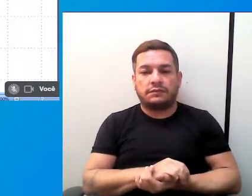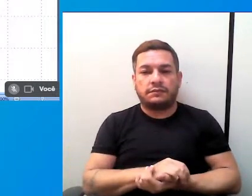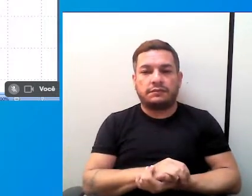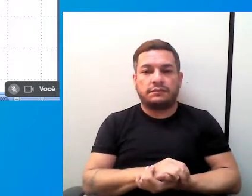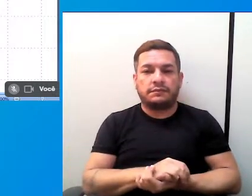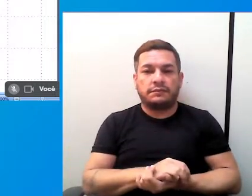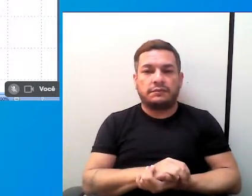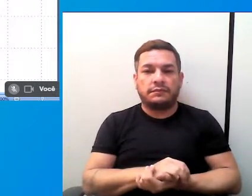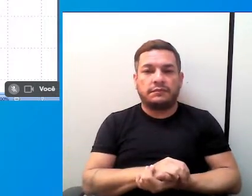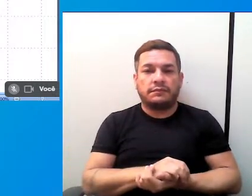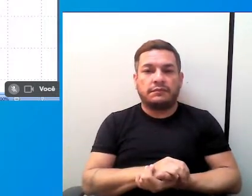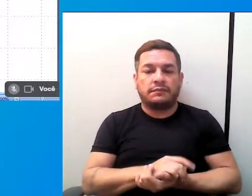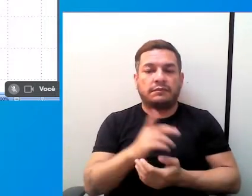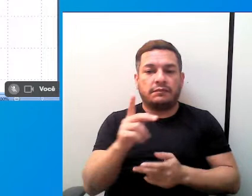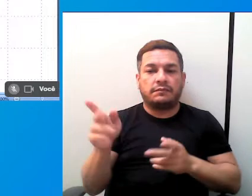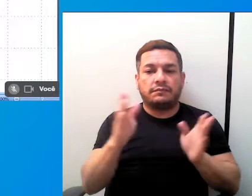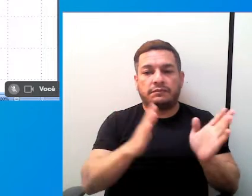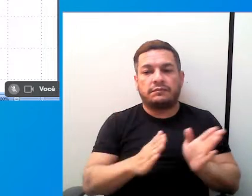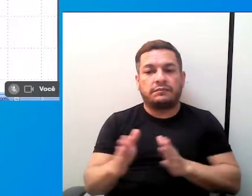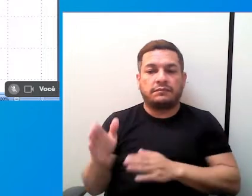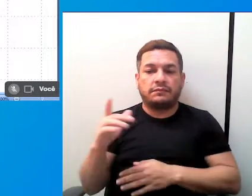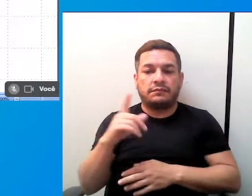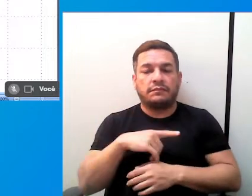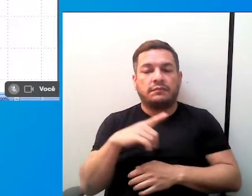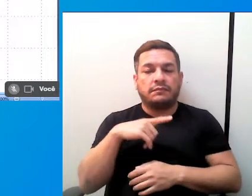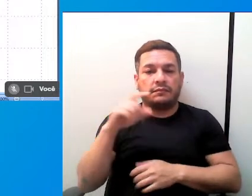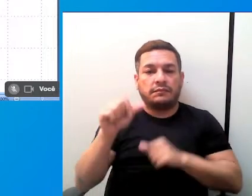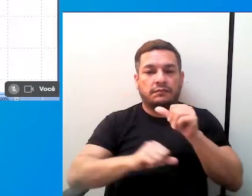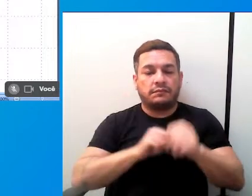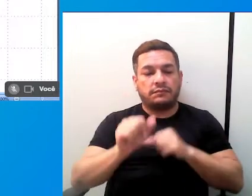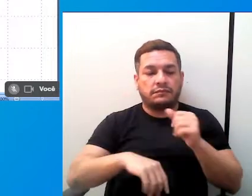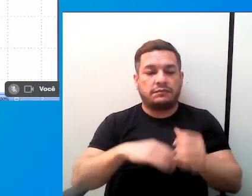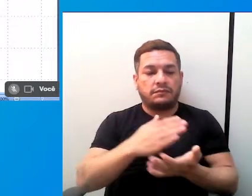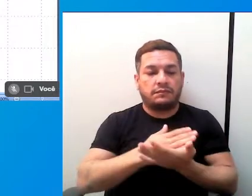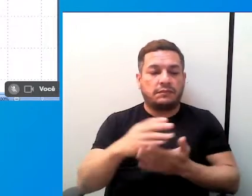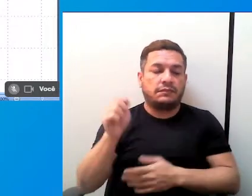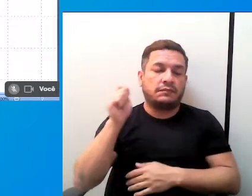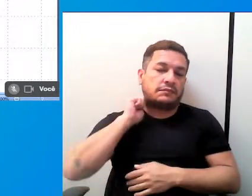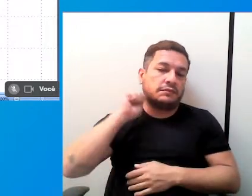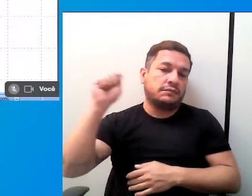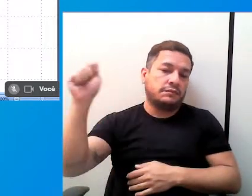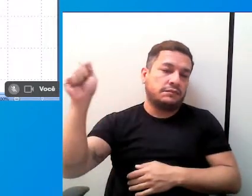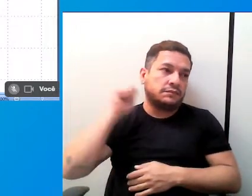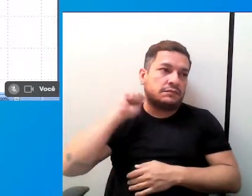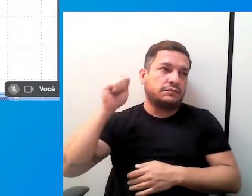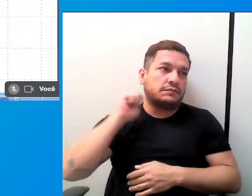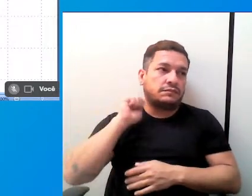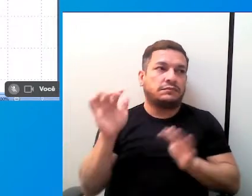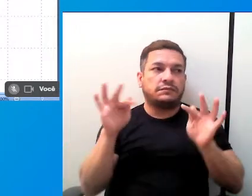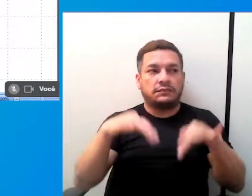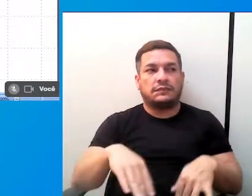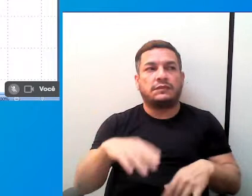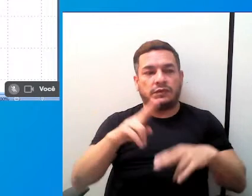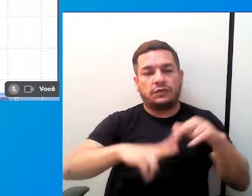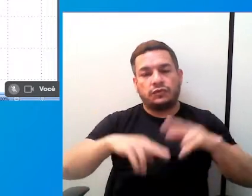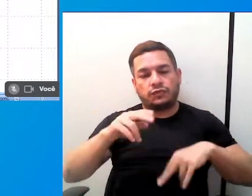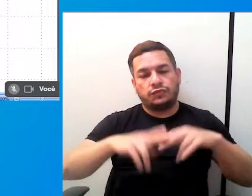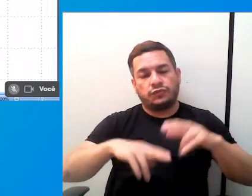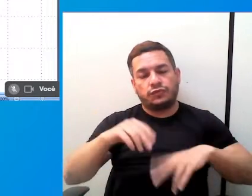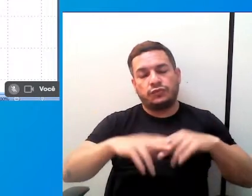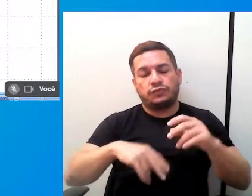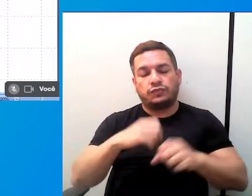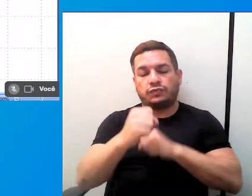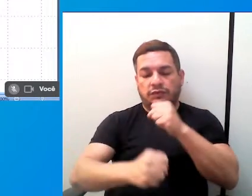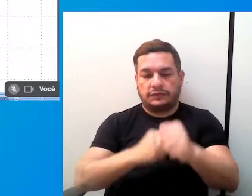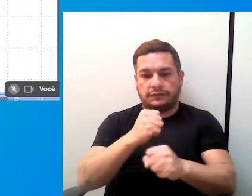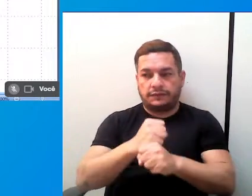processo. Esse processo nós estamos alterando para ele começar em agosto de um ano e terminar em junho, final de junho do